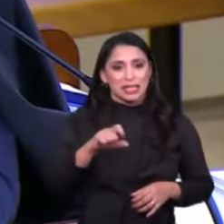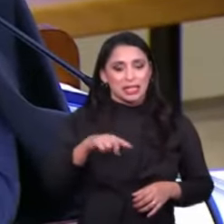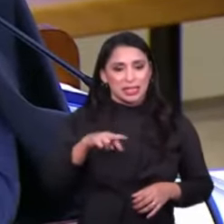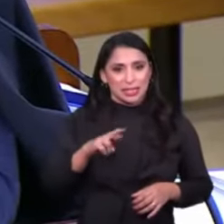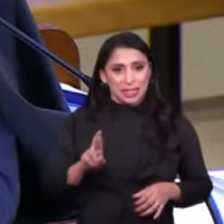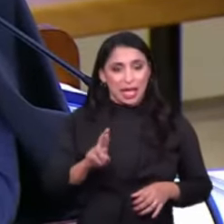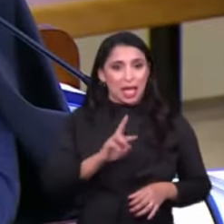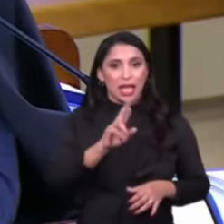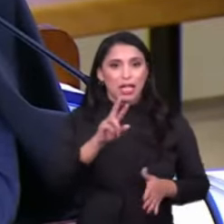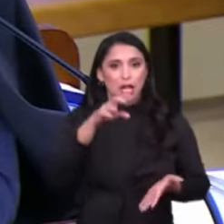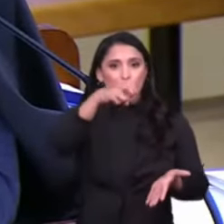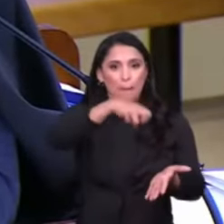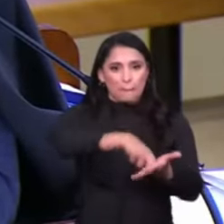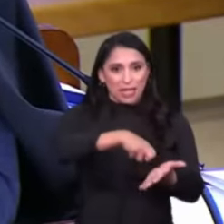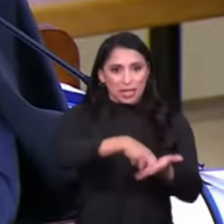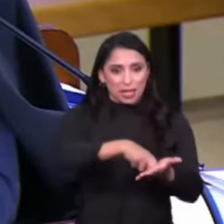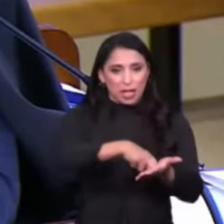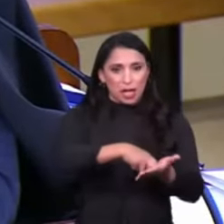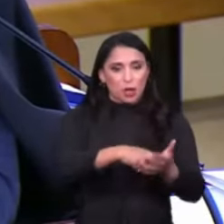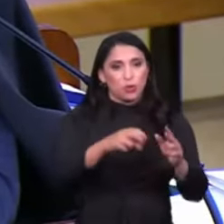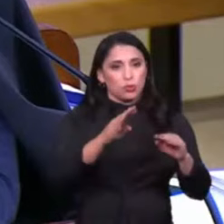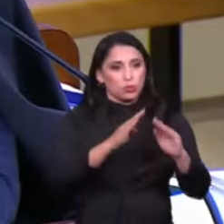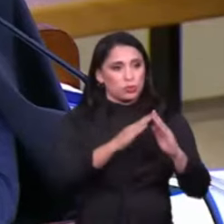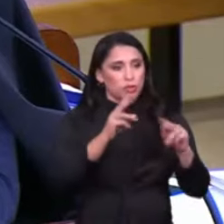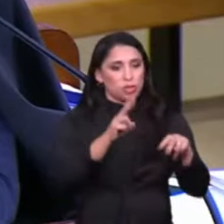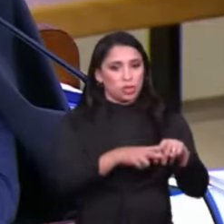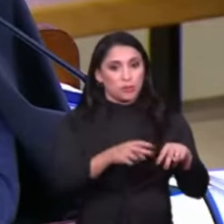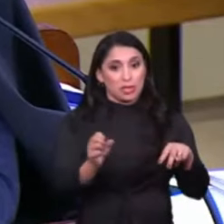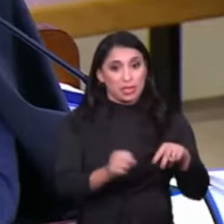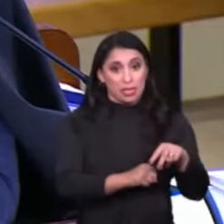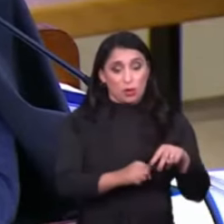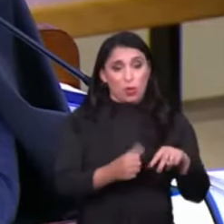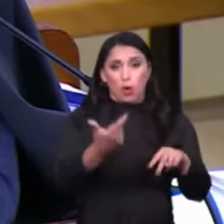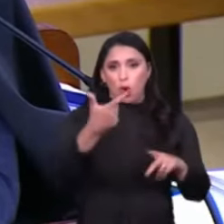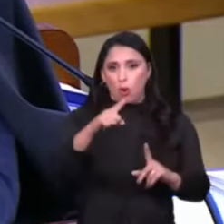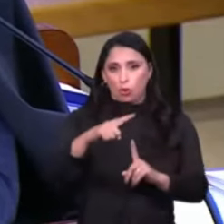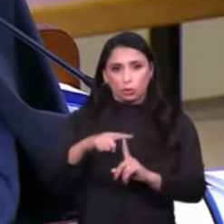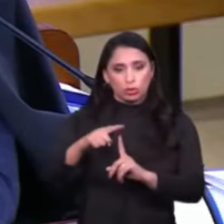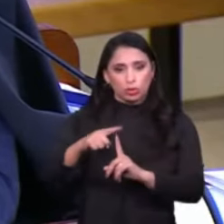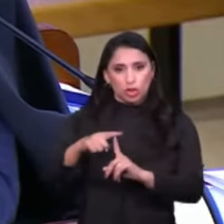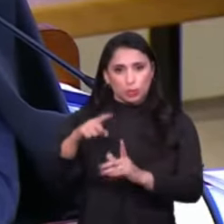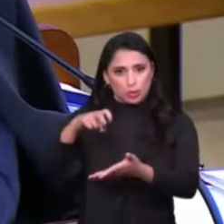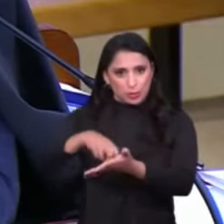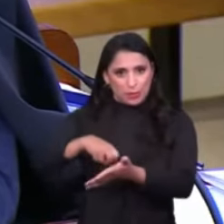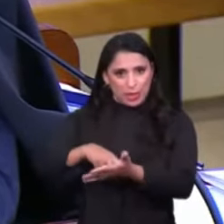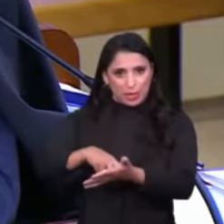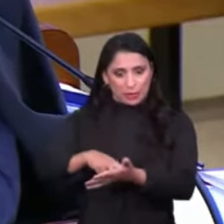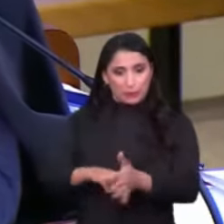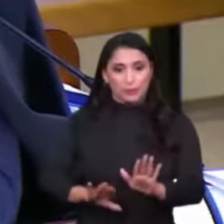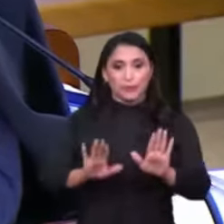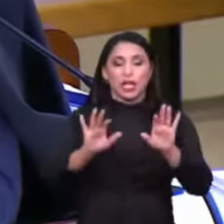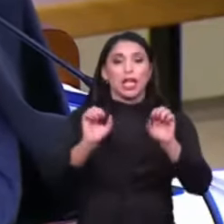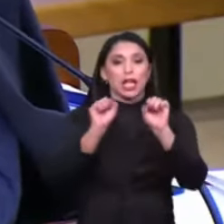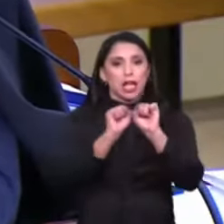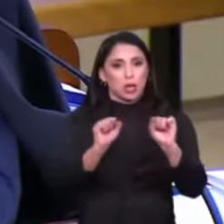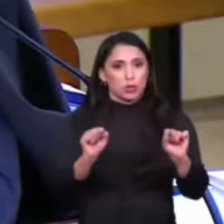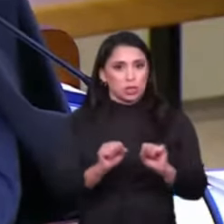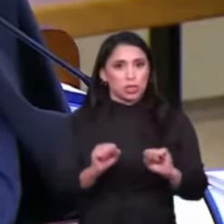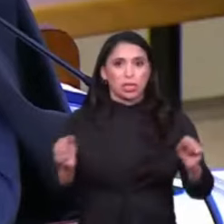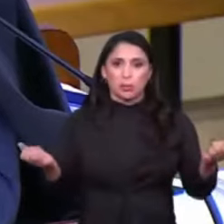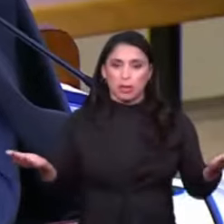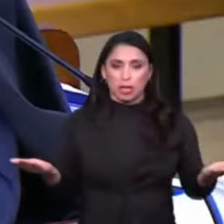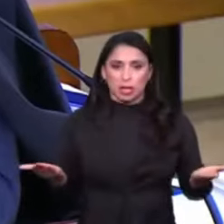punir com pena de prisão, mas punir com outras medidas. Este é o sistema em vigor